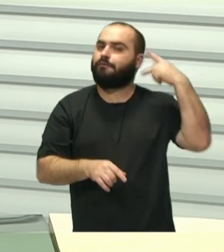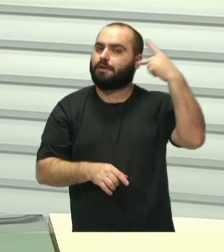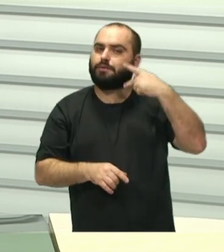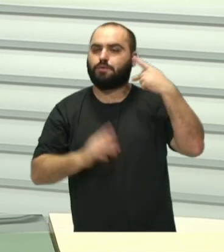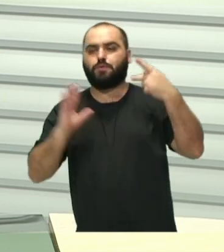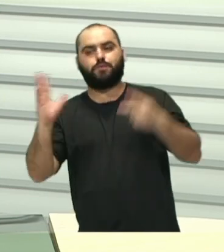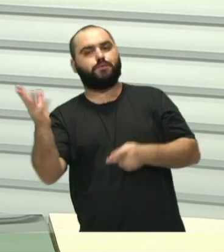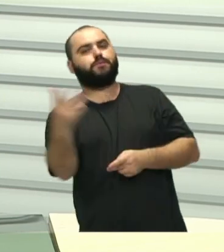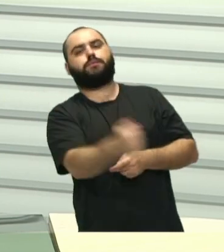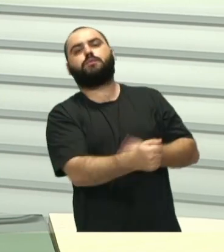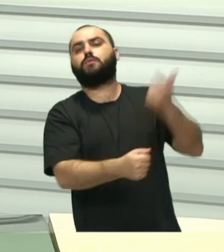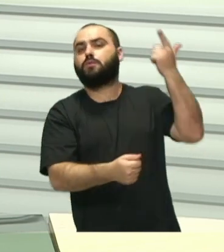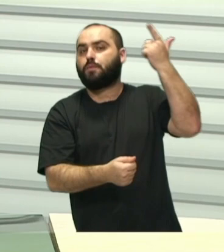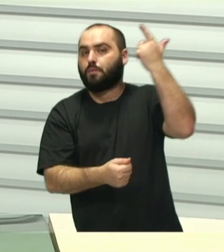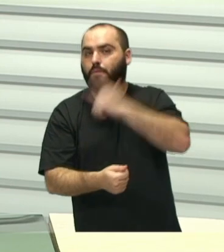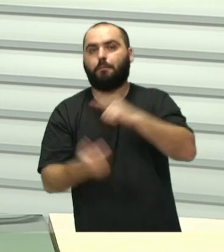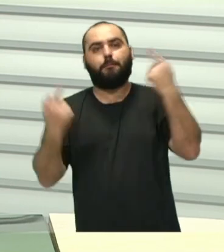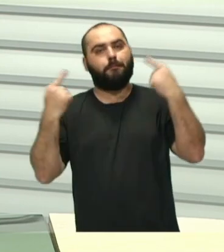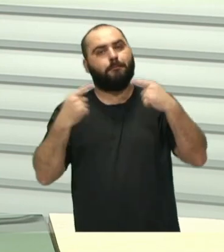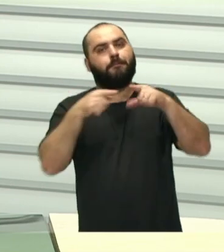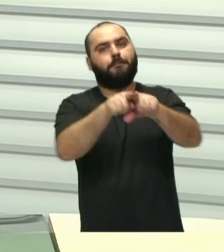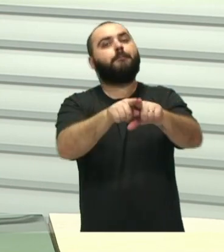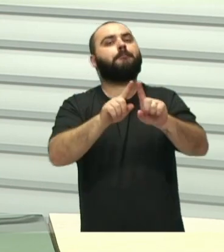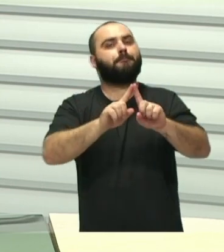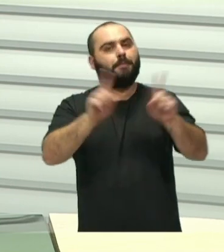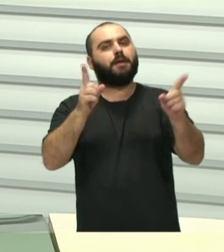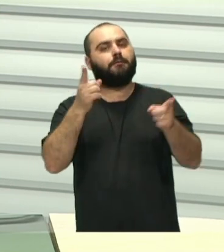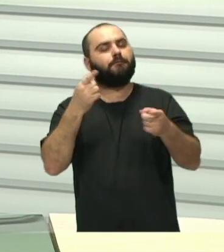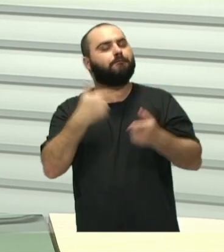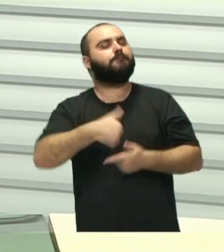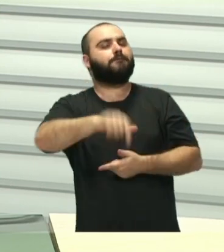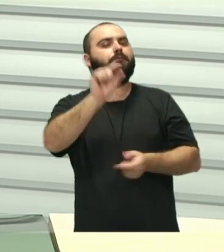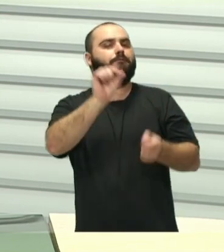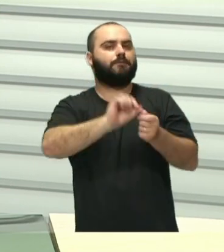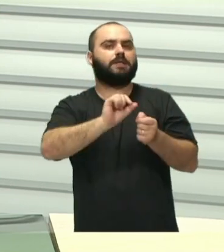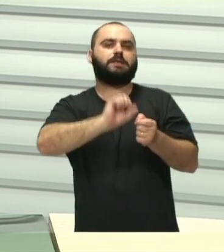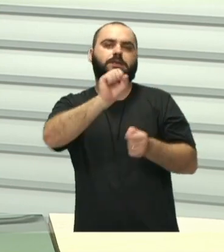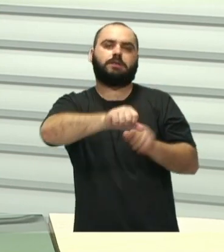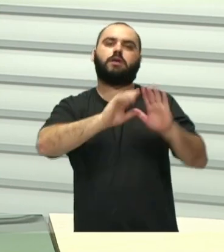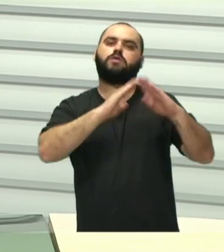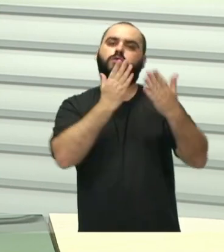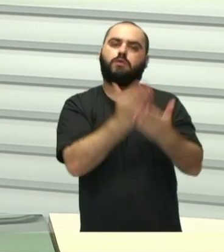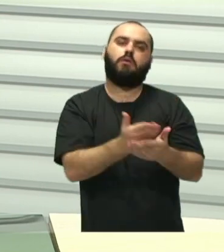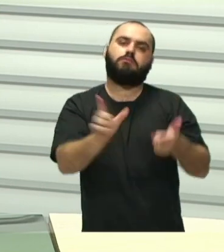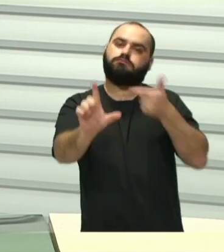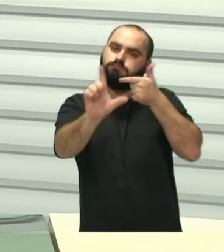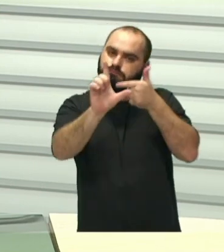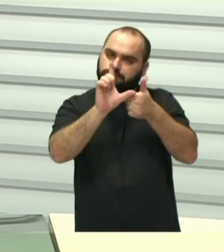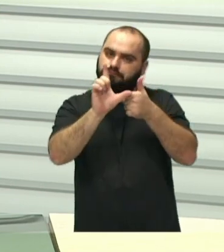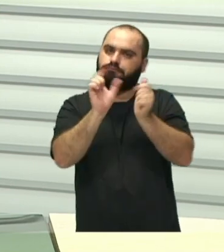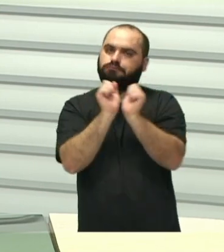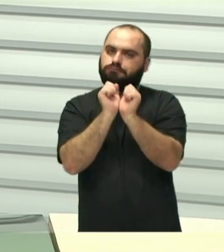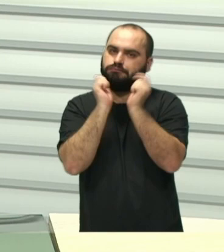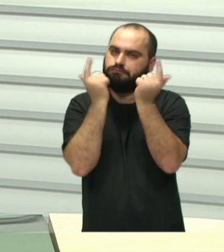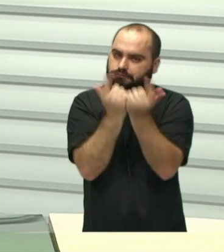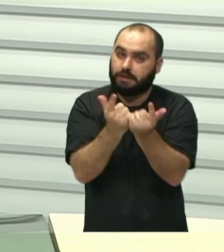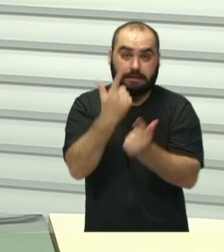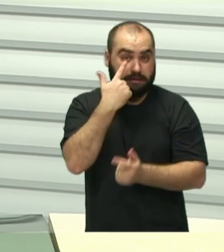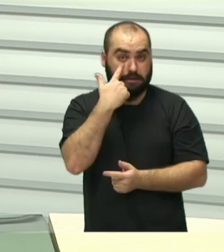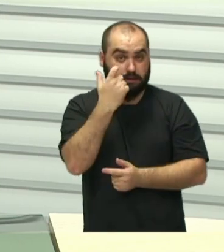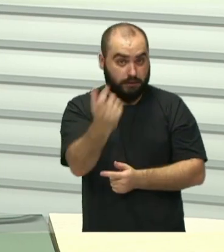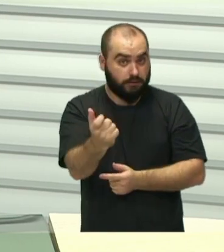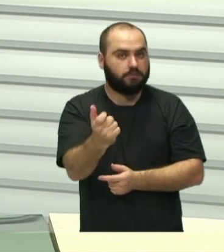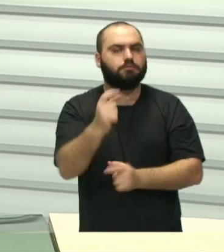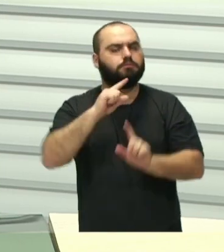vamos combinar com essas parcerias a montar aqui a nossa a escola do legislativo e bem interessante logo